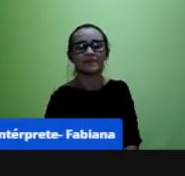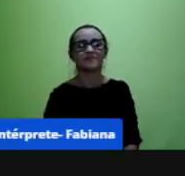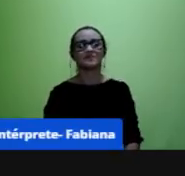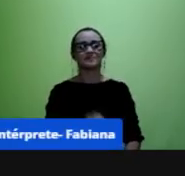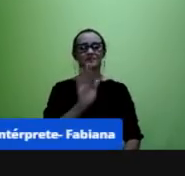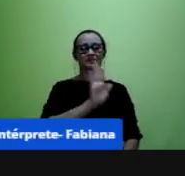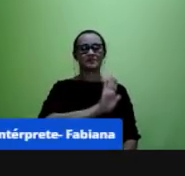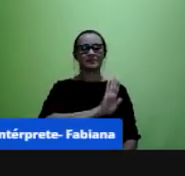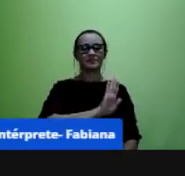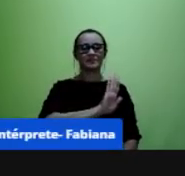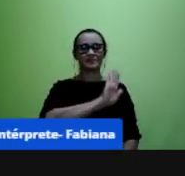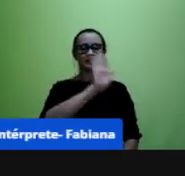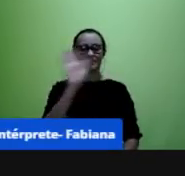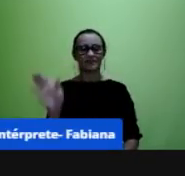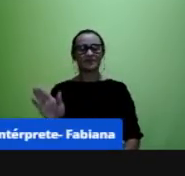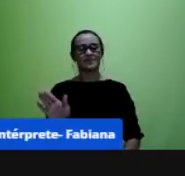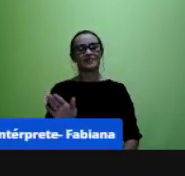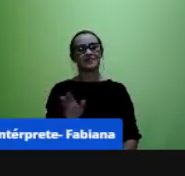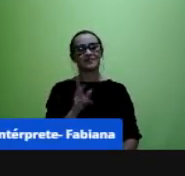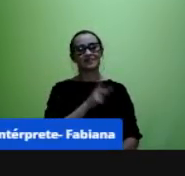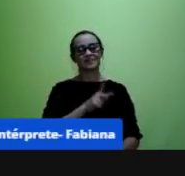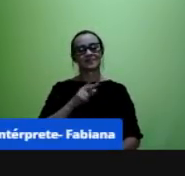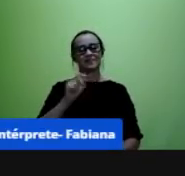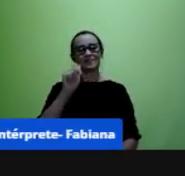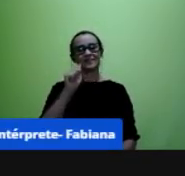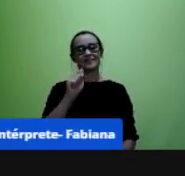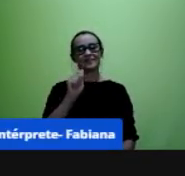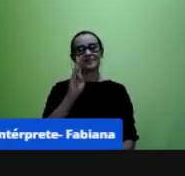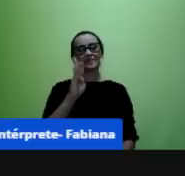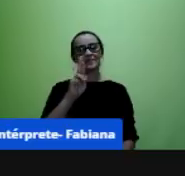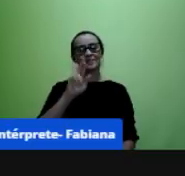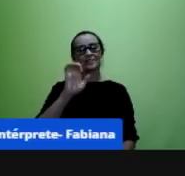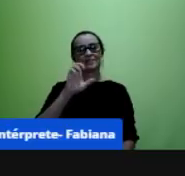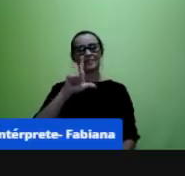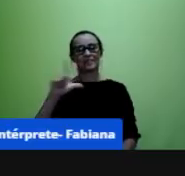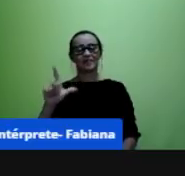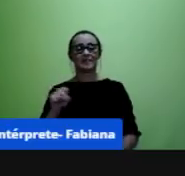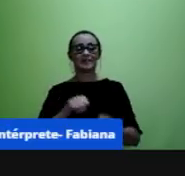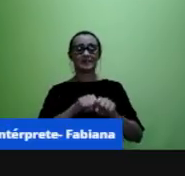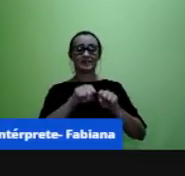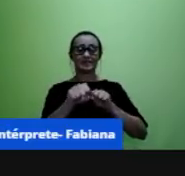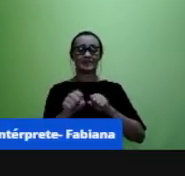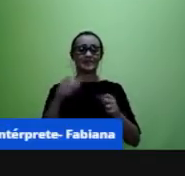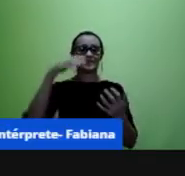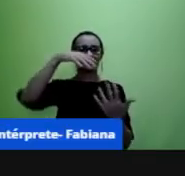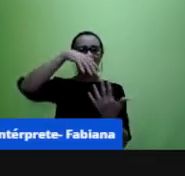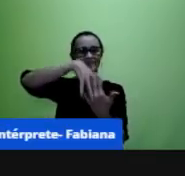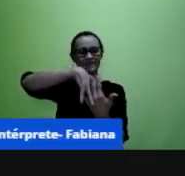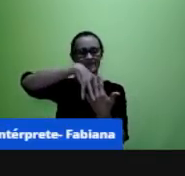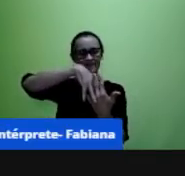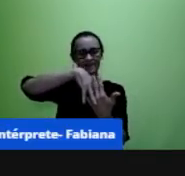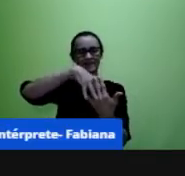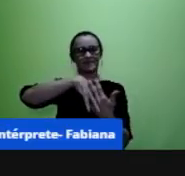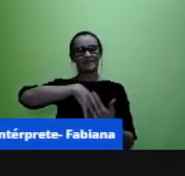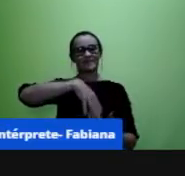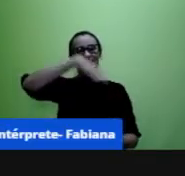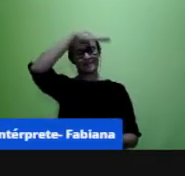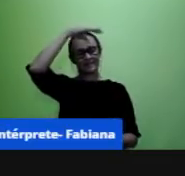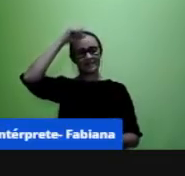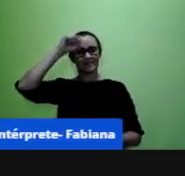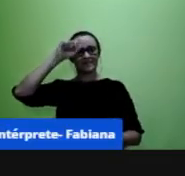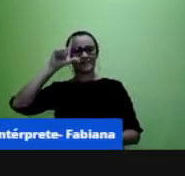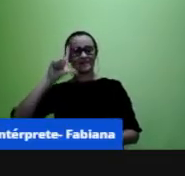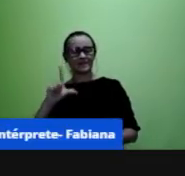Olá, eu sou a professora Gabriela Morales, sou professora de Educação Física formada pela Universidade Federal de Mato Grosso do Sul, sou da